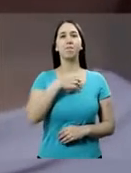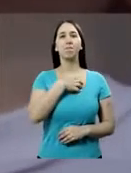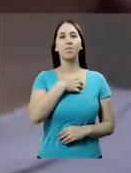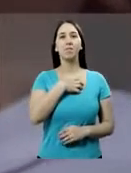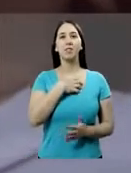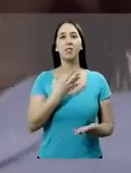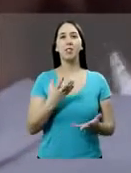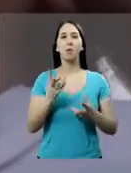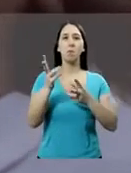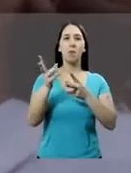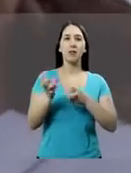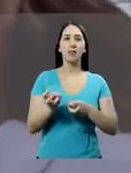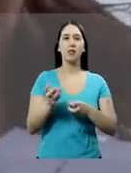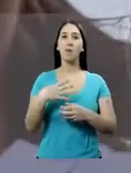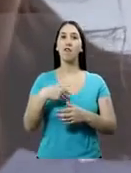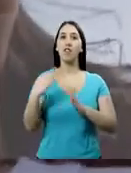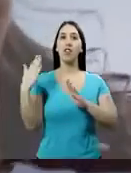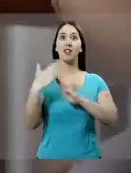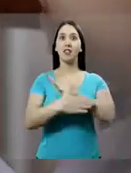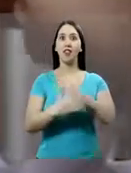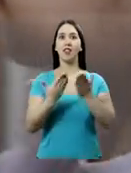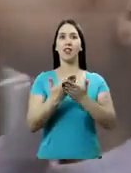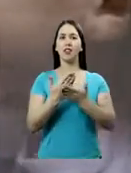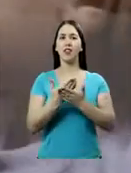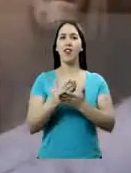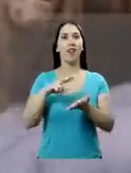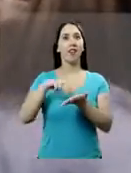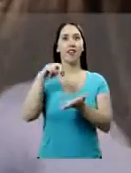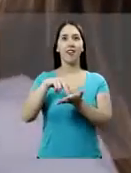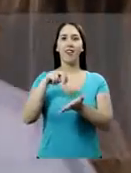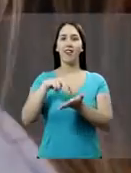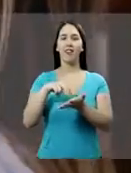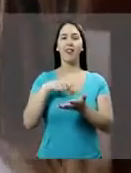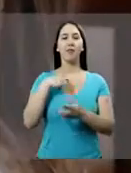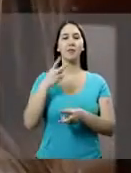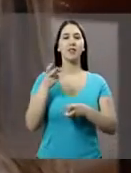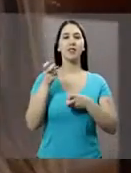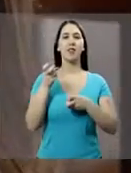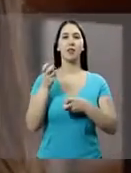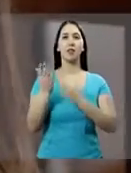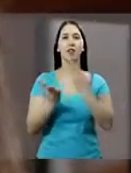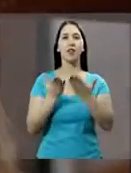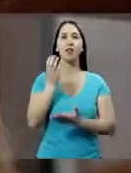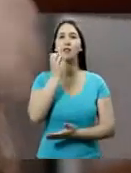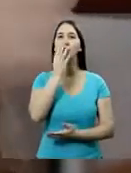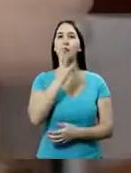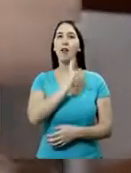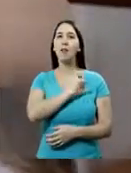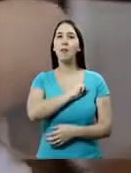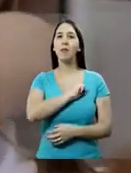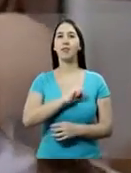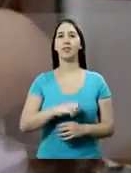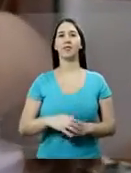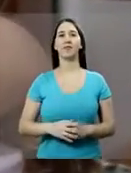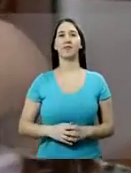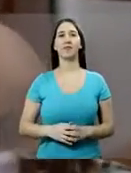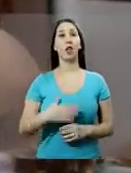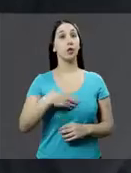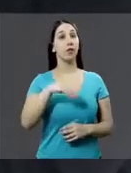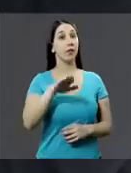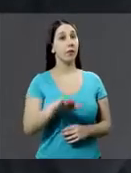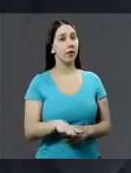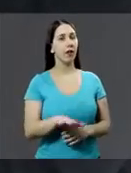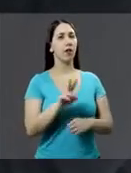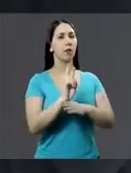Que eu sinto, né, a alegria que minha filha sai da creche, eu acredito que ela é amada, muito amada. A sua filhinha